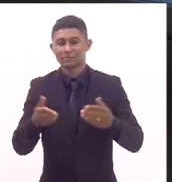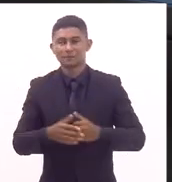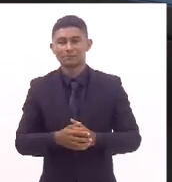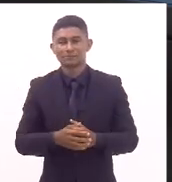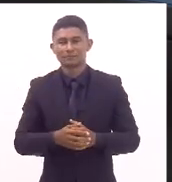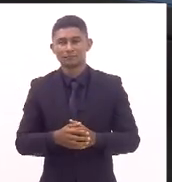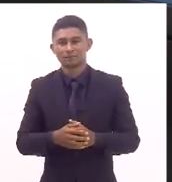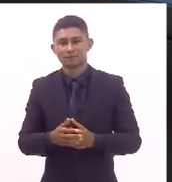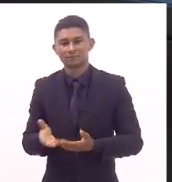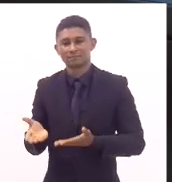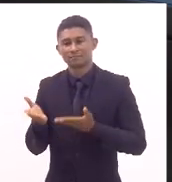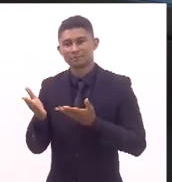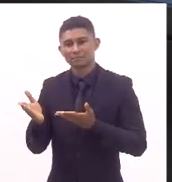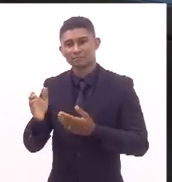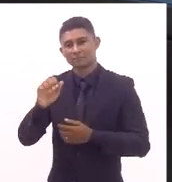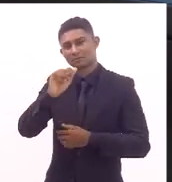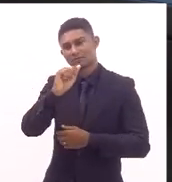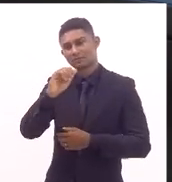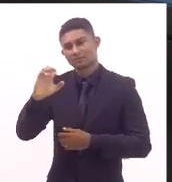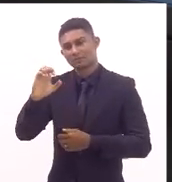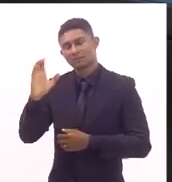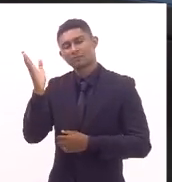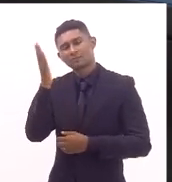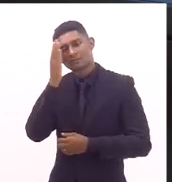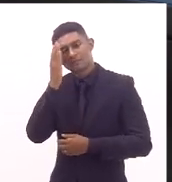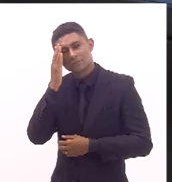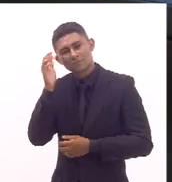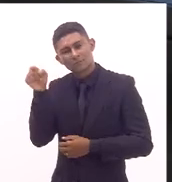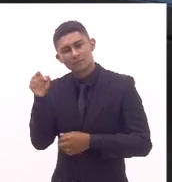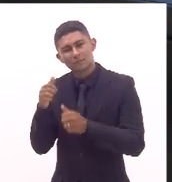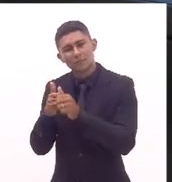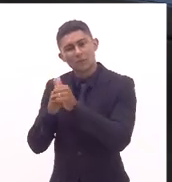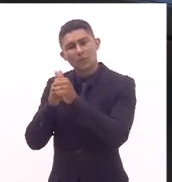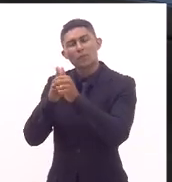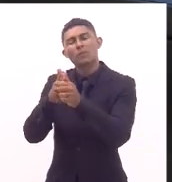e o André é sabe e tem acompanhado